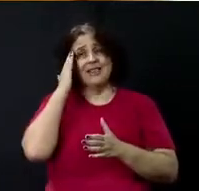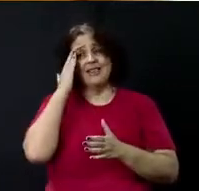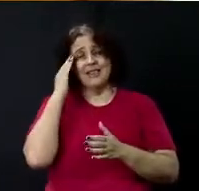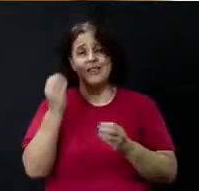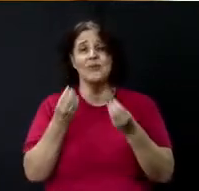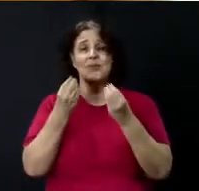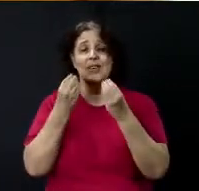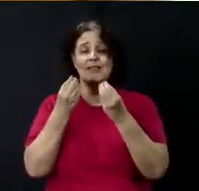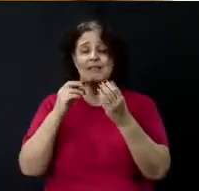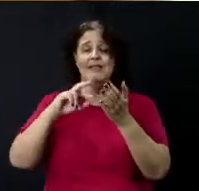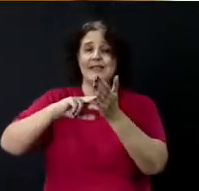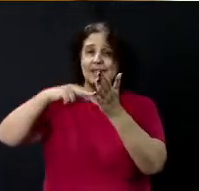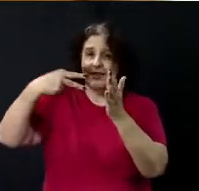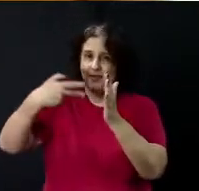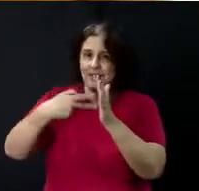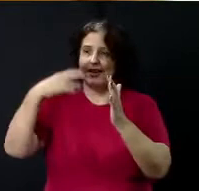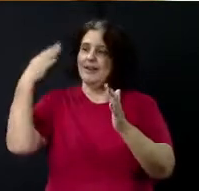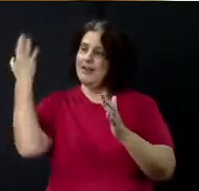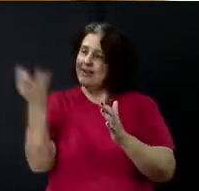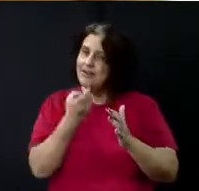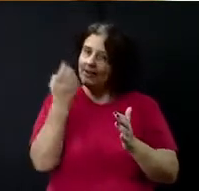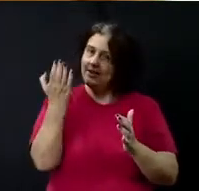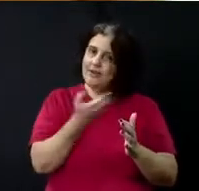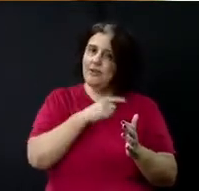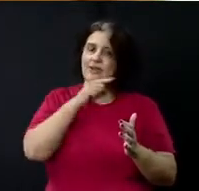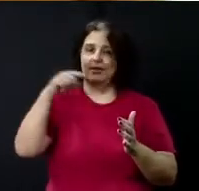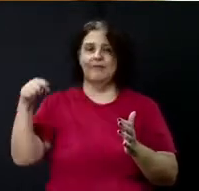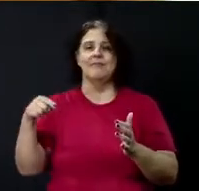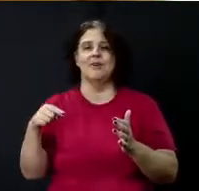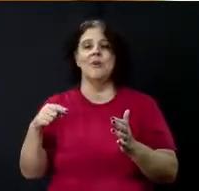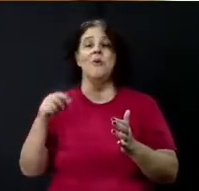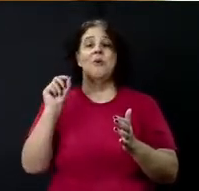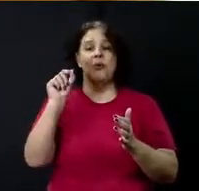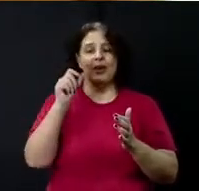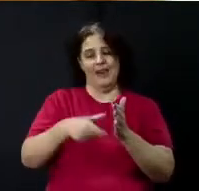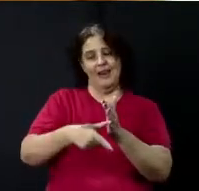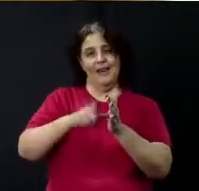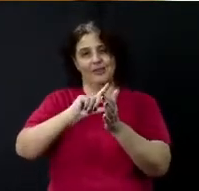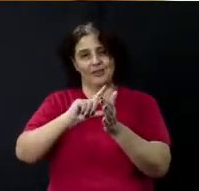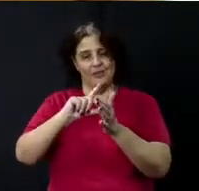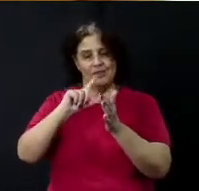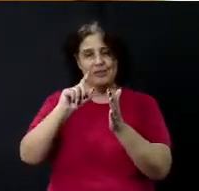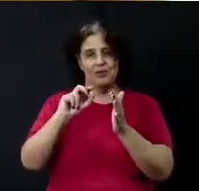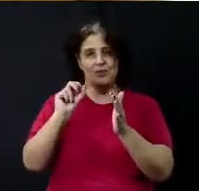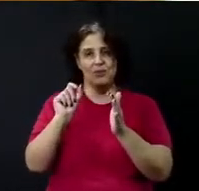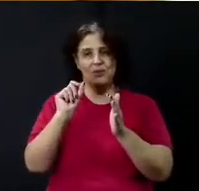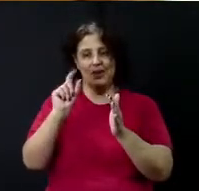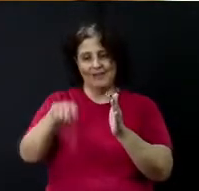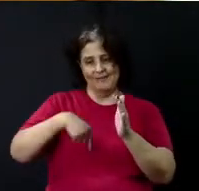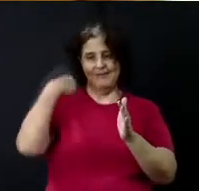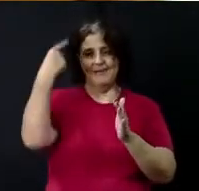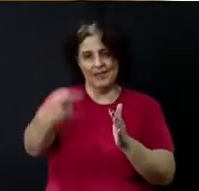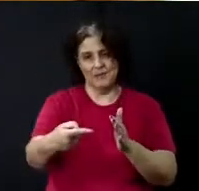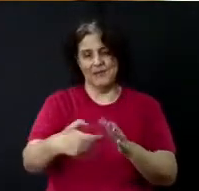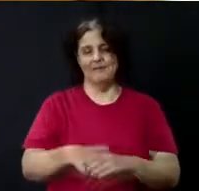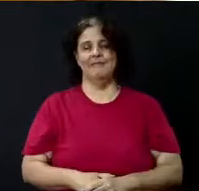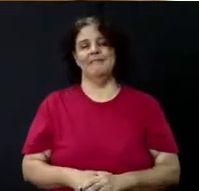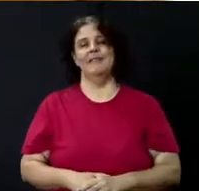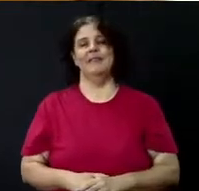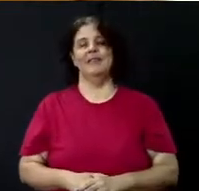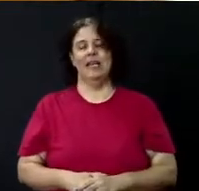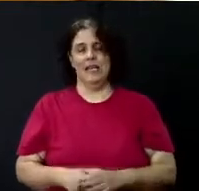da salvação e o que é alguém depois da salvação. Então vamos pensar, antes da